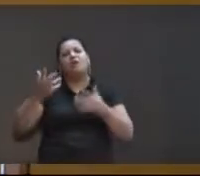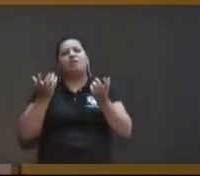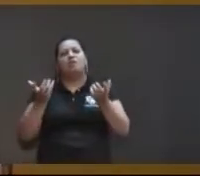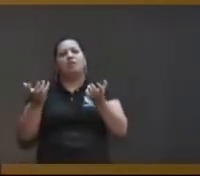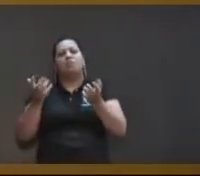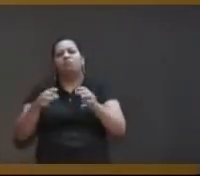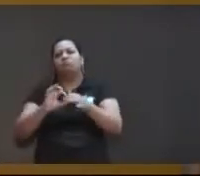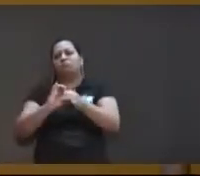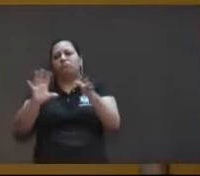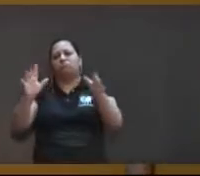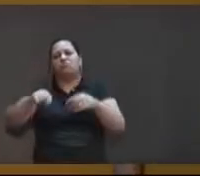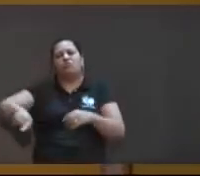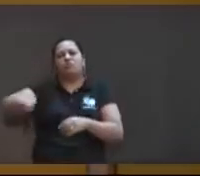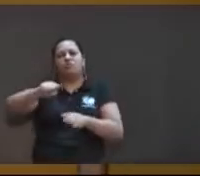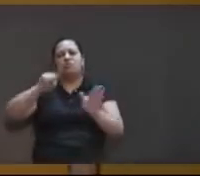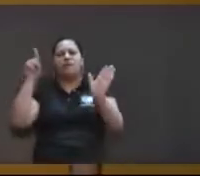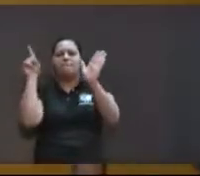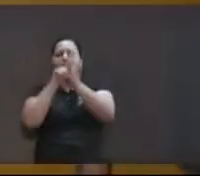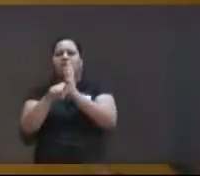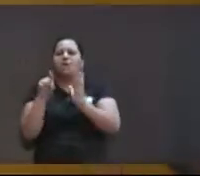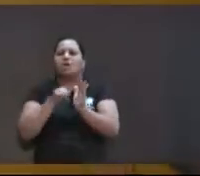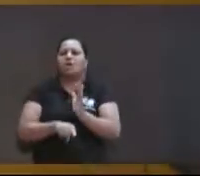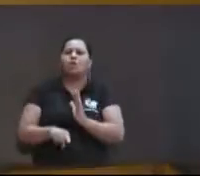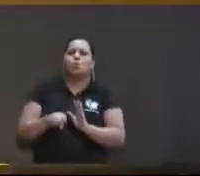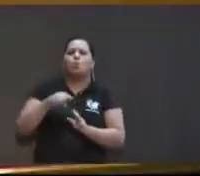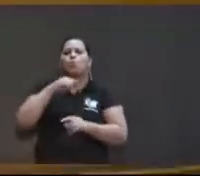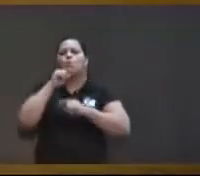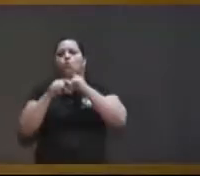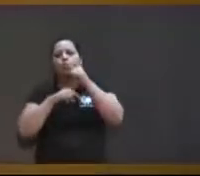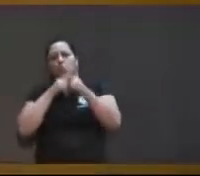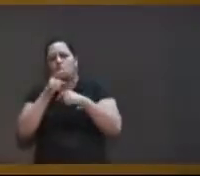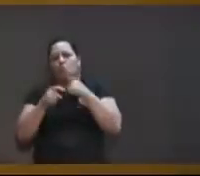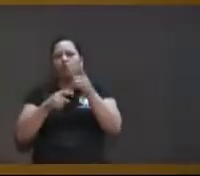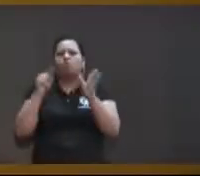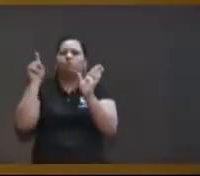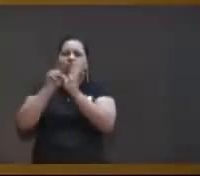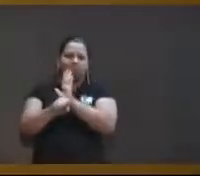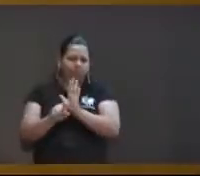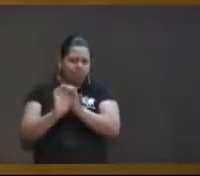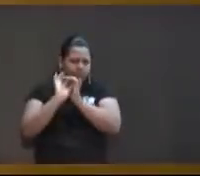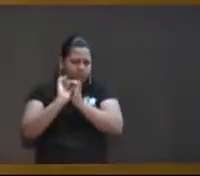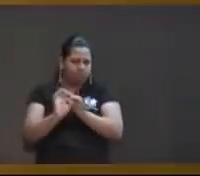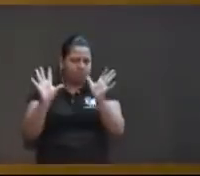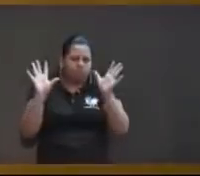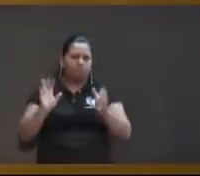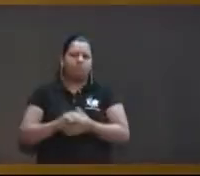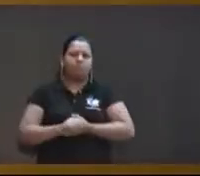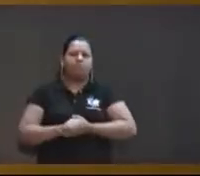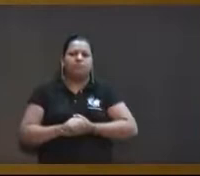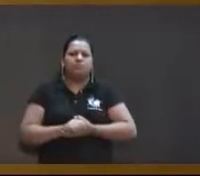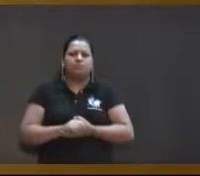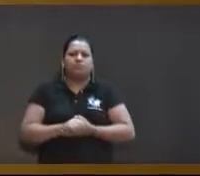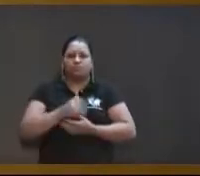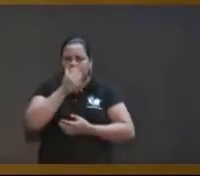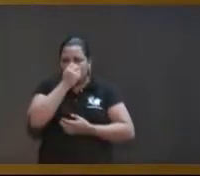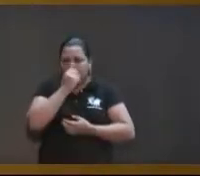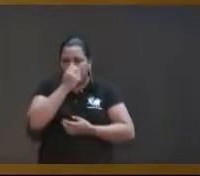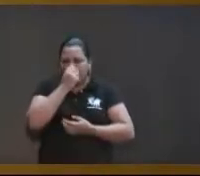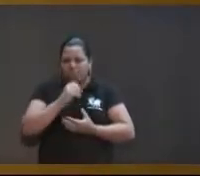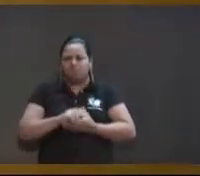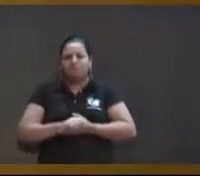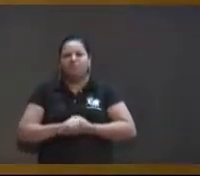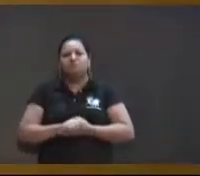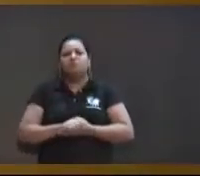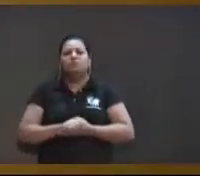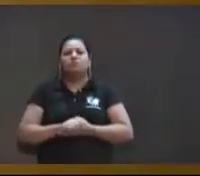abrir para questionamentos né perguntas da plateia se alguém tiver Professor ali Cadê